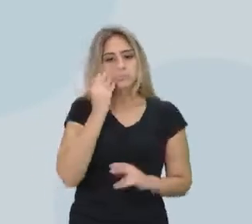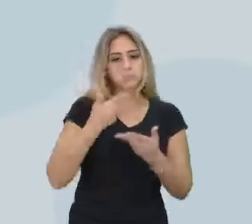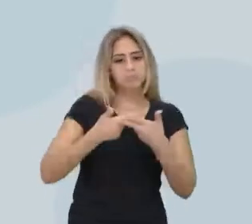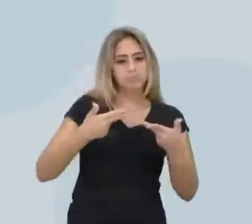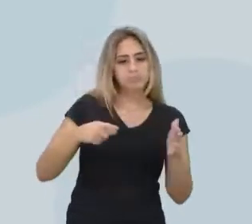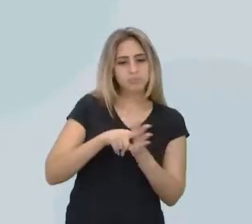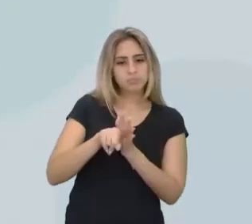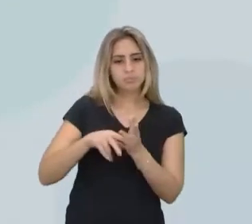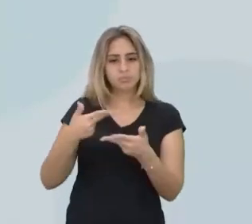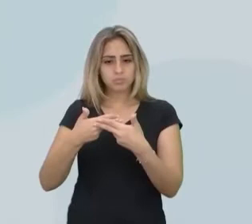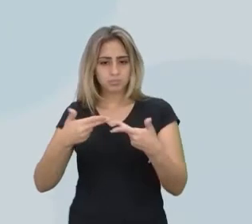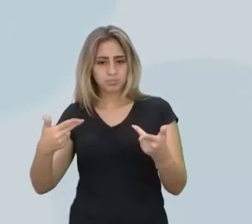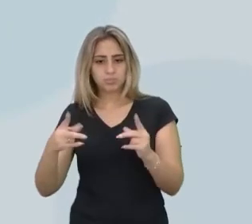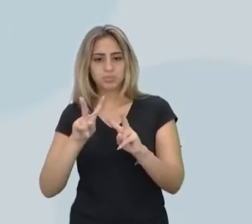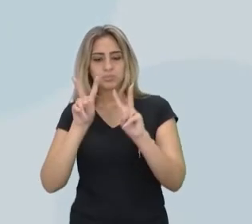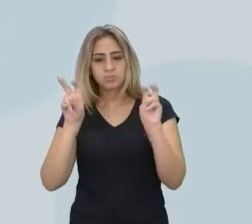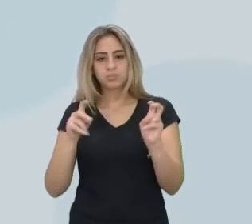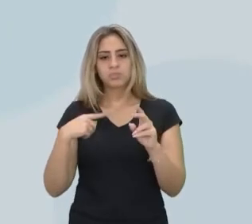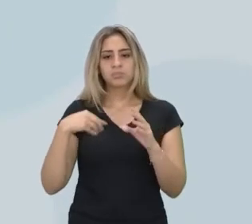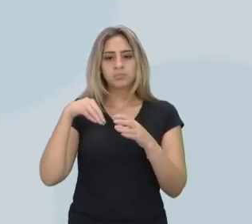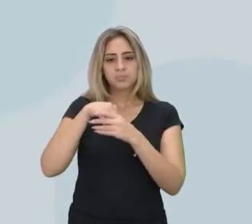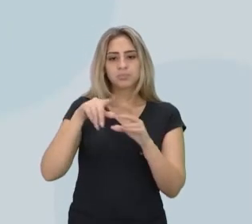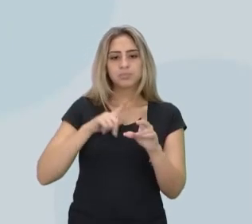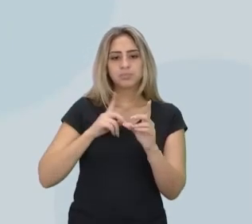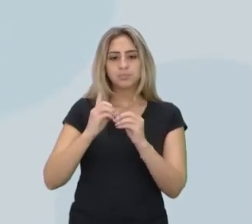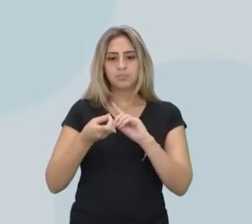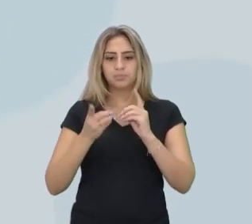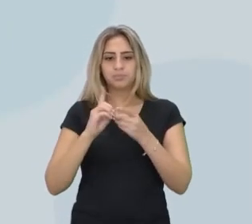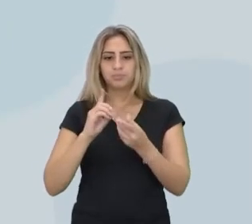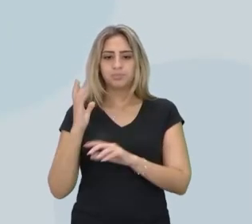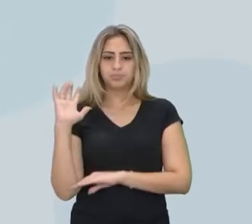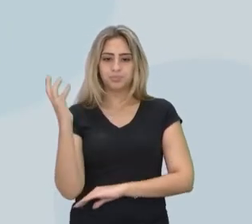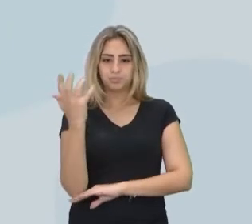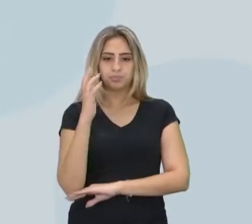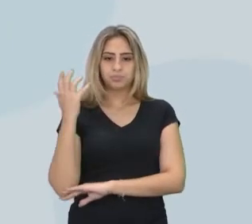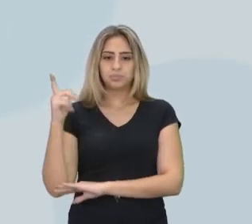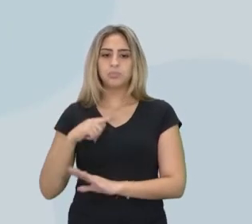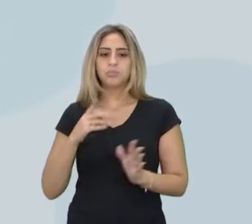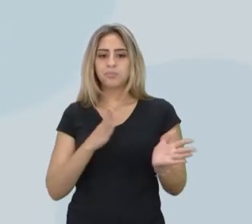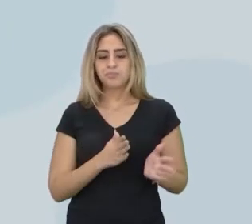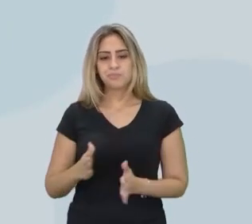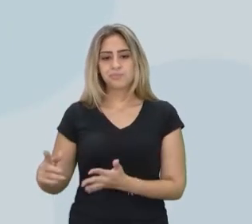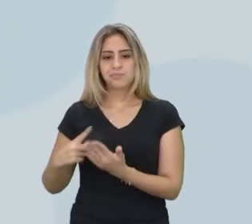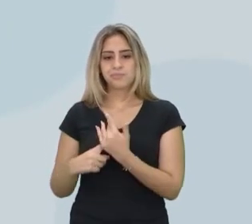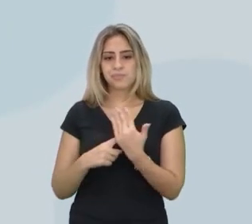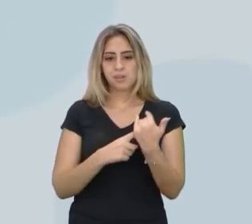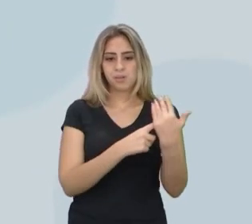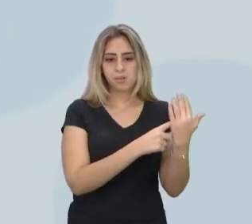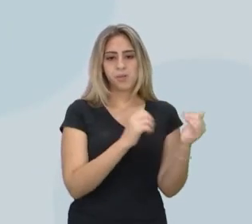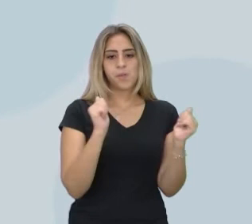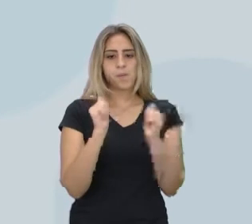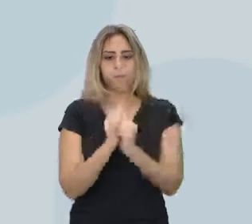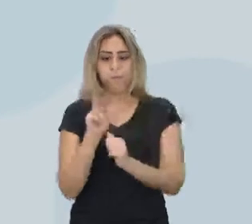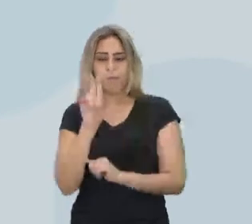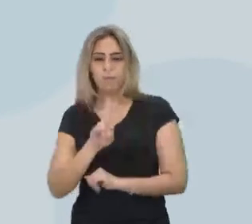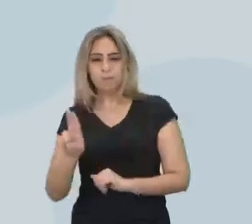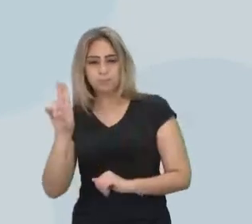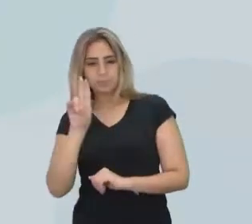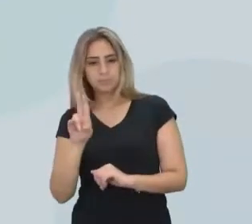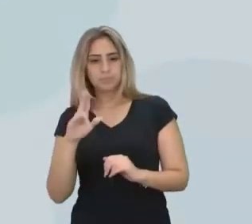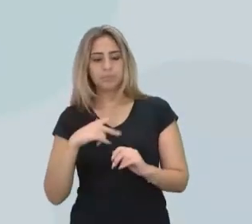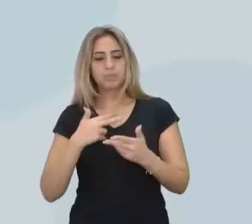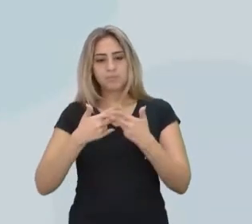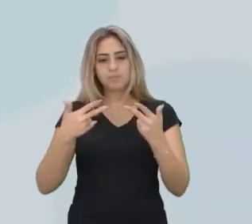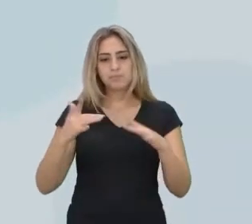hipóteses sobre variáveis que interferem na dinâmica de fenômenos da natureza e ou processos tecnológicos com ou sem o